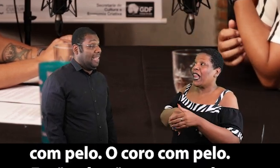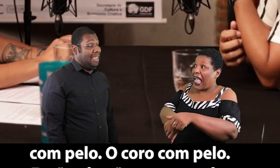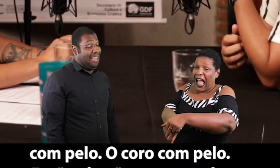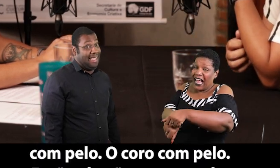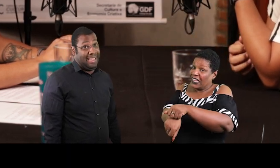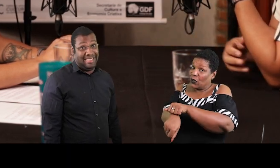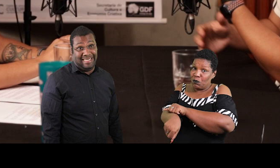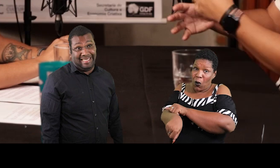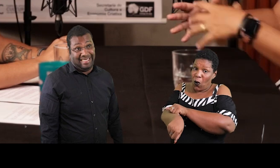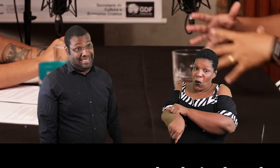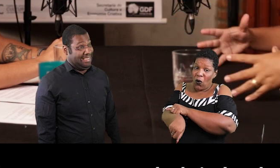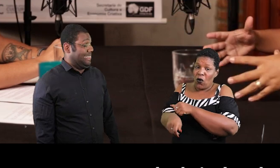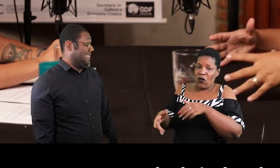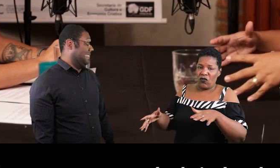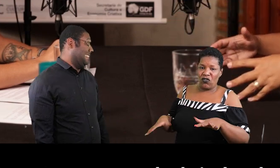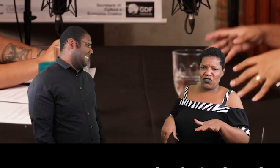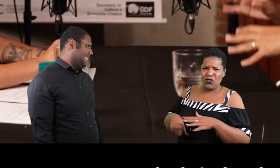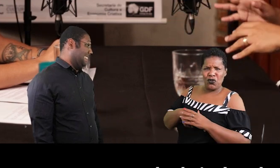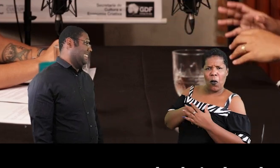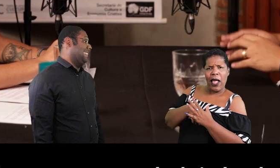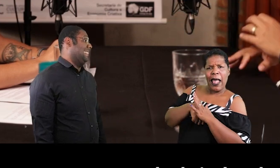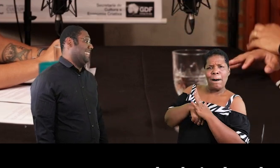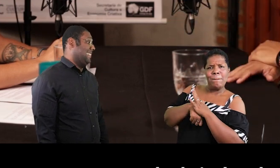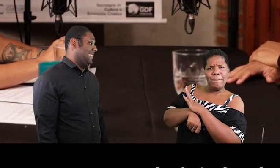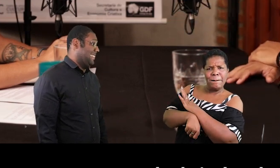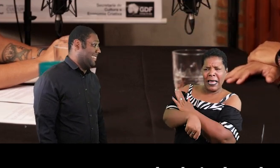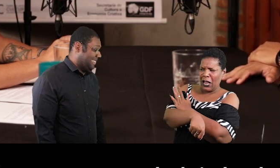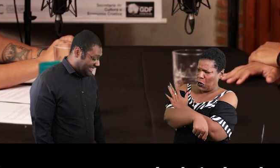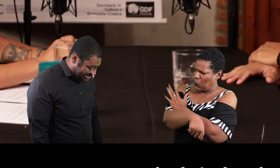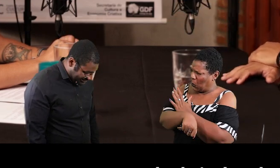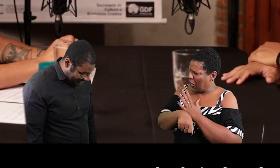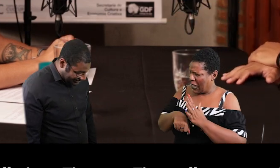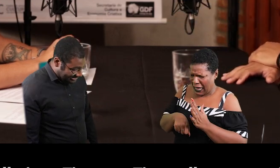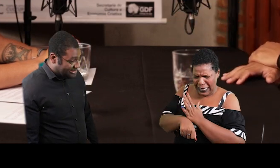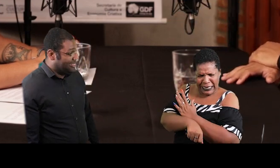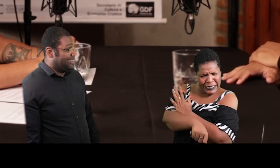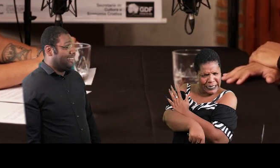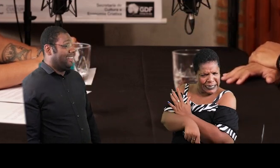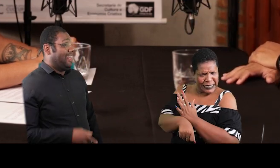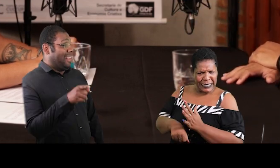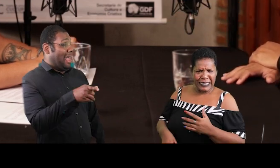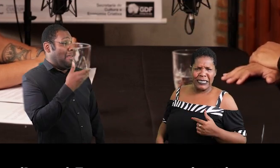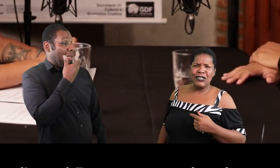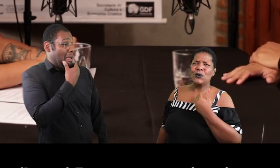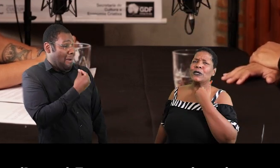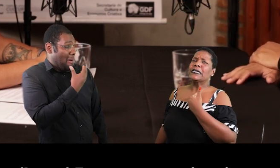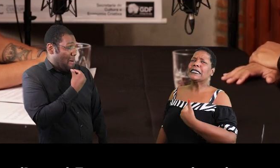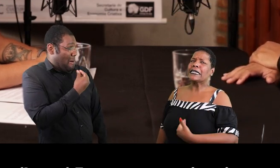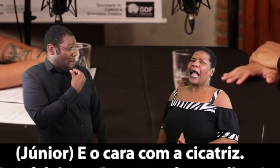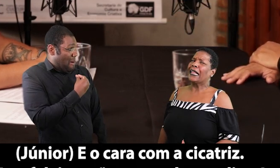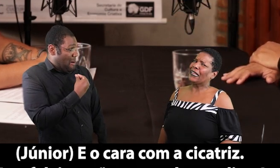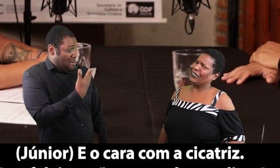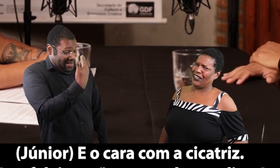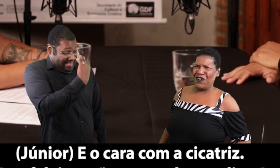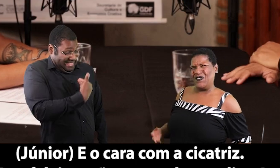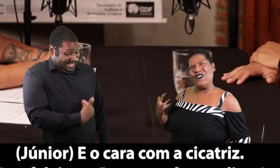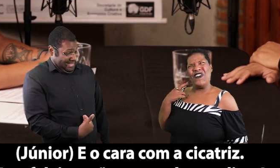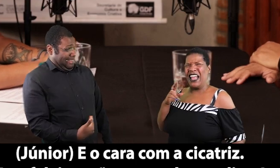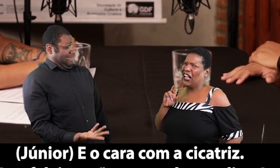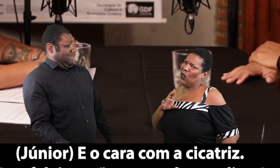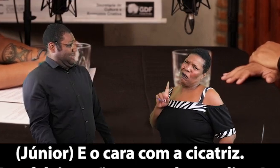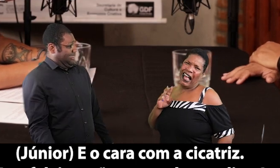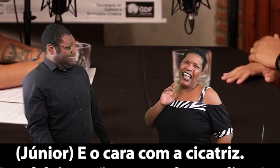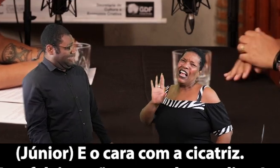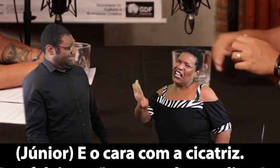raspou o pelo. Aí a gente pegou o surdo assim, cheio de pelo, e eu olhei pro Thiago, E o cara com a cicatriz. E o cara com a cicatriz, e eu falei, eu não vou reclamar